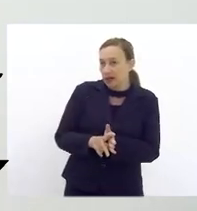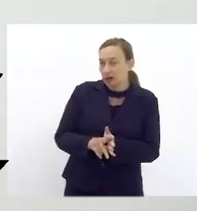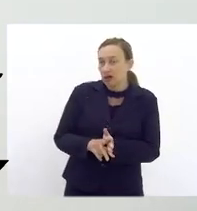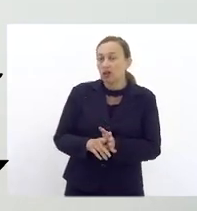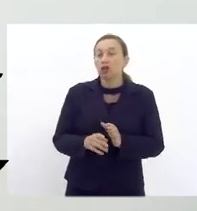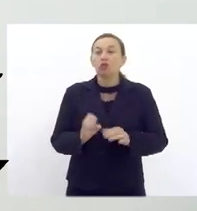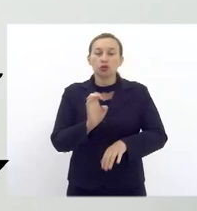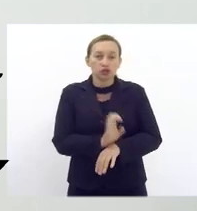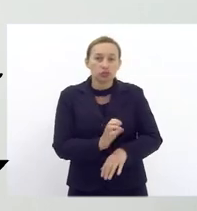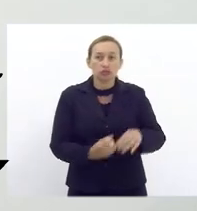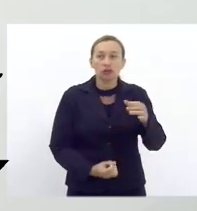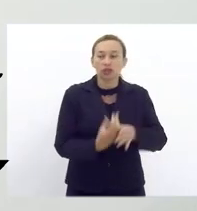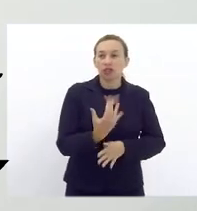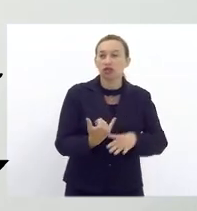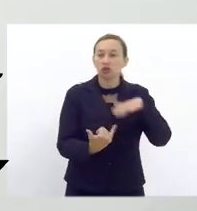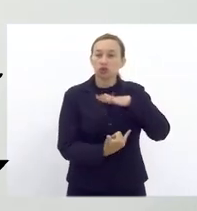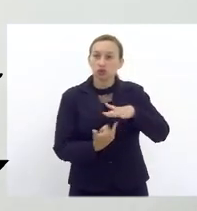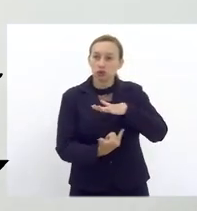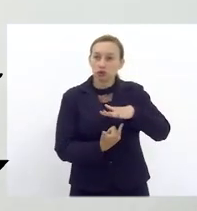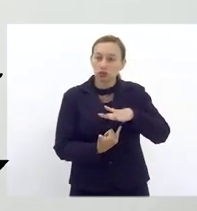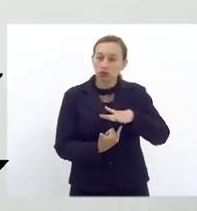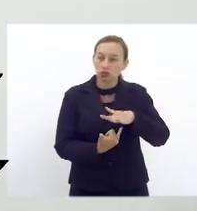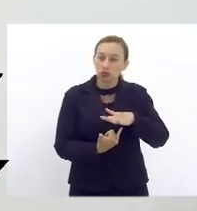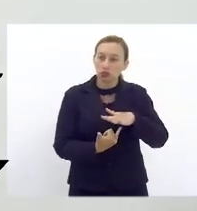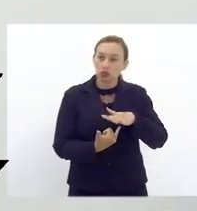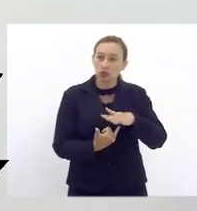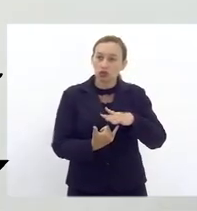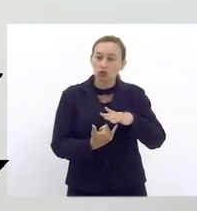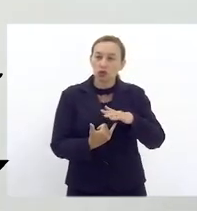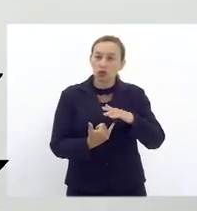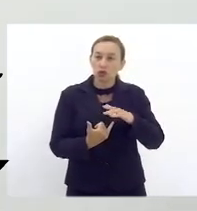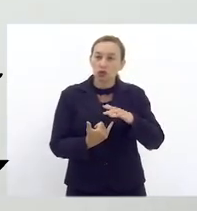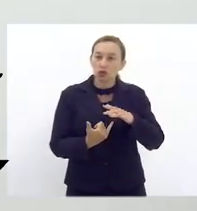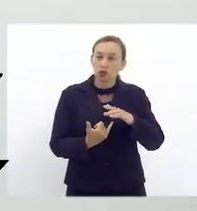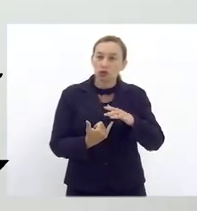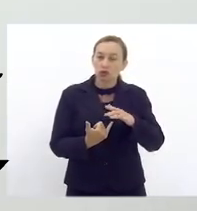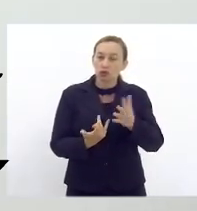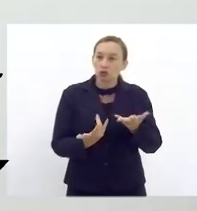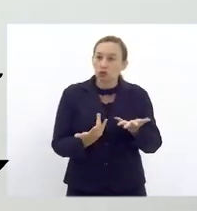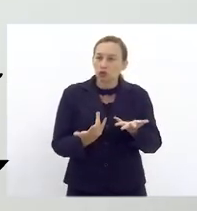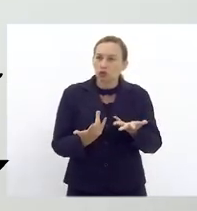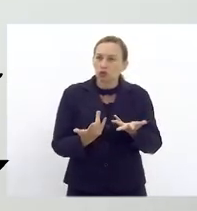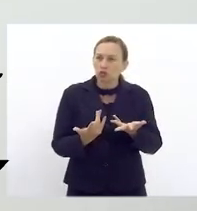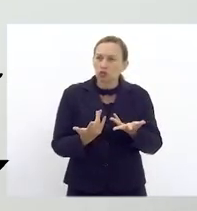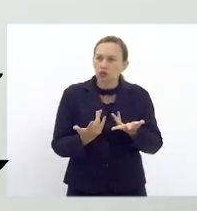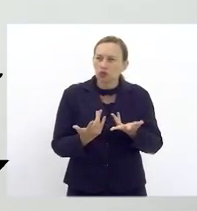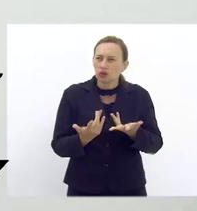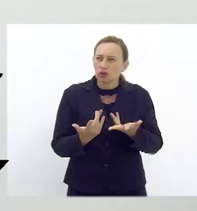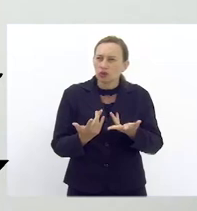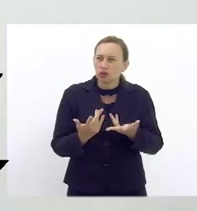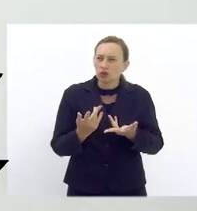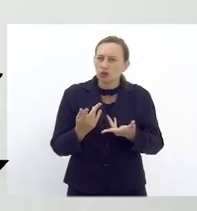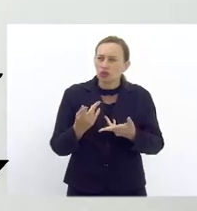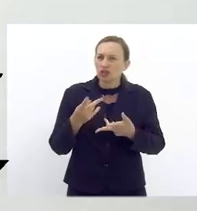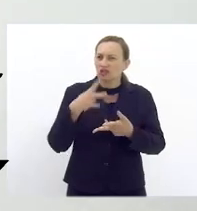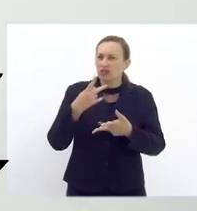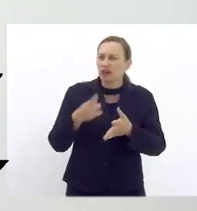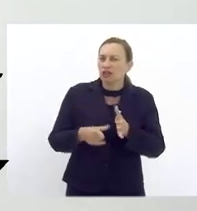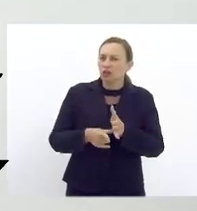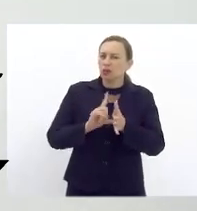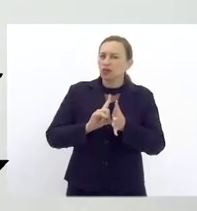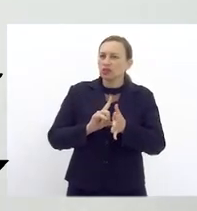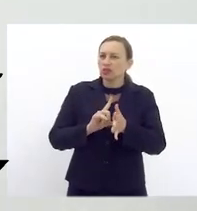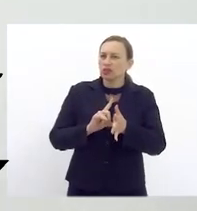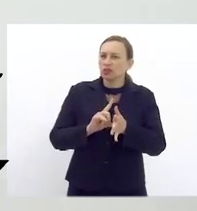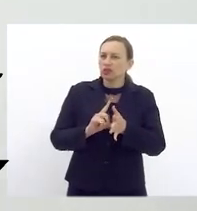instituições ainda com aquele ranço do que o colega que tinha falado o estado